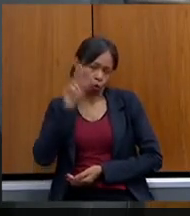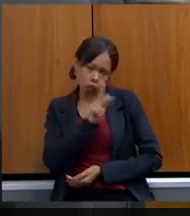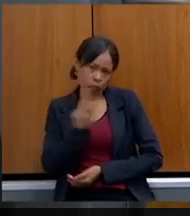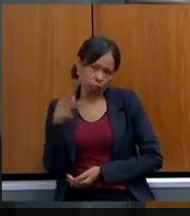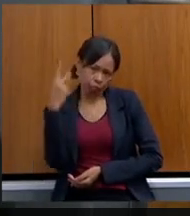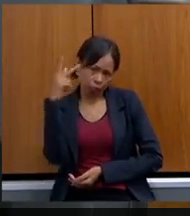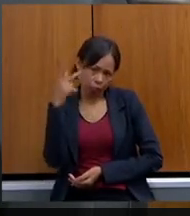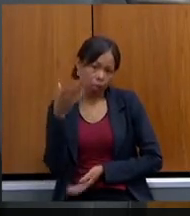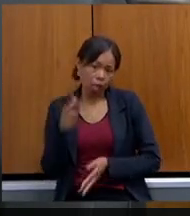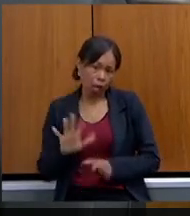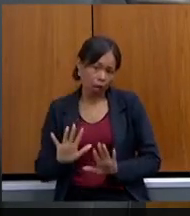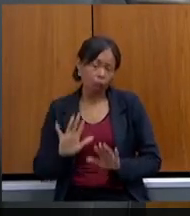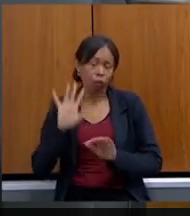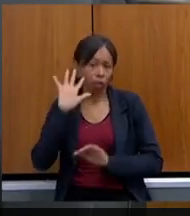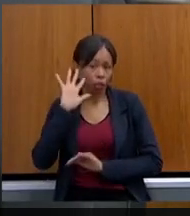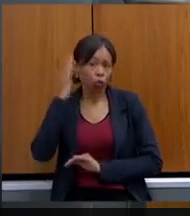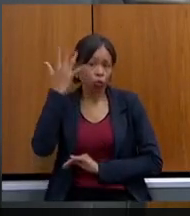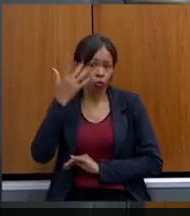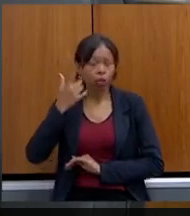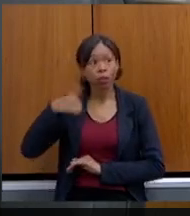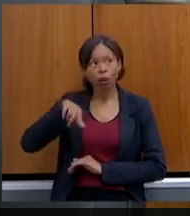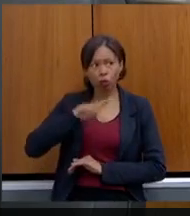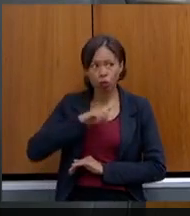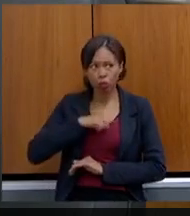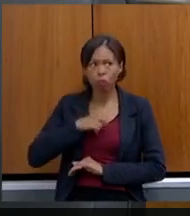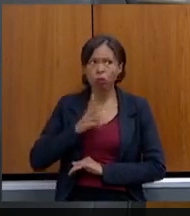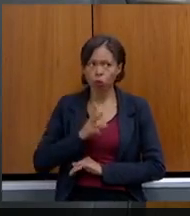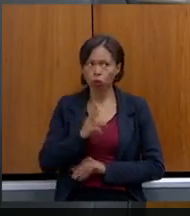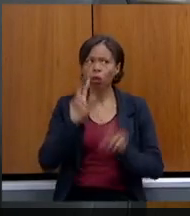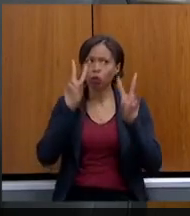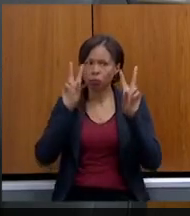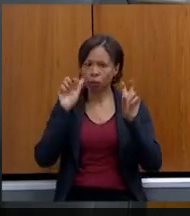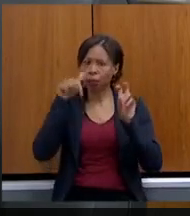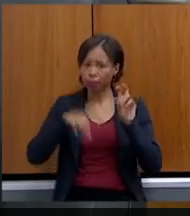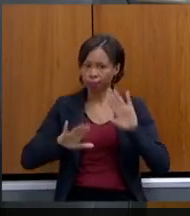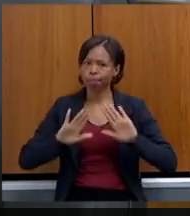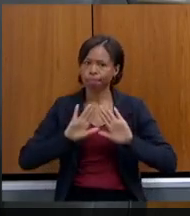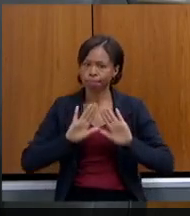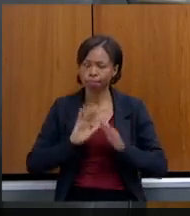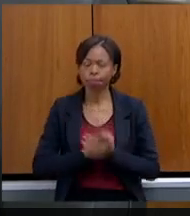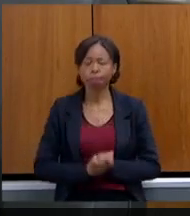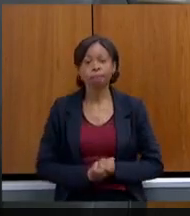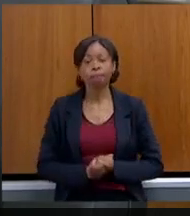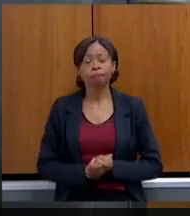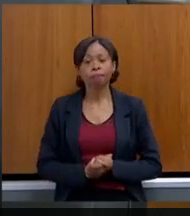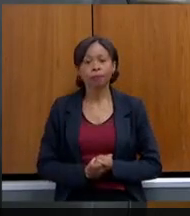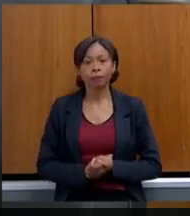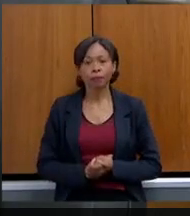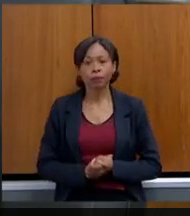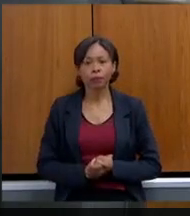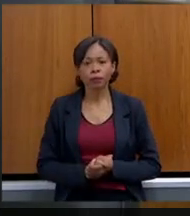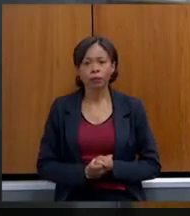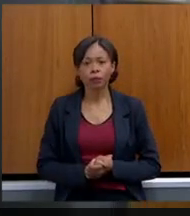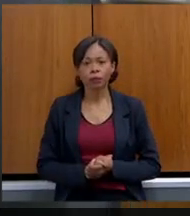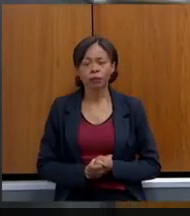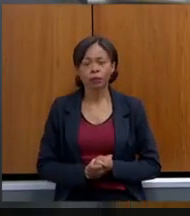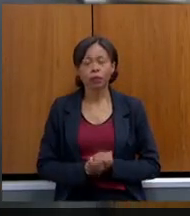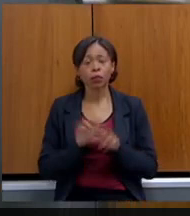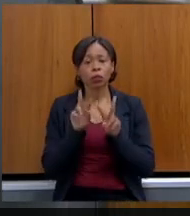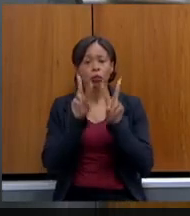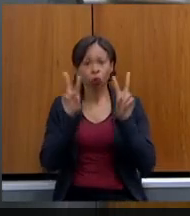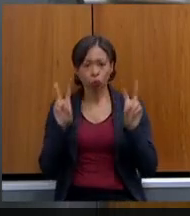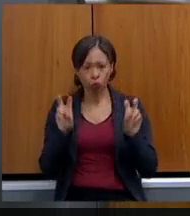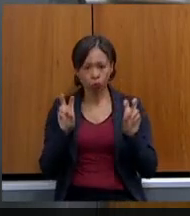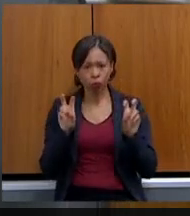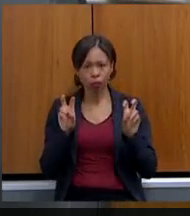reportando esse tema em relação ao Brasil profissionalizado aqui nesta casa em relação com Clara assim em